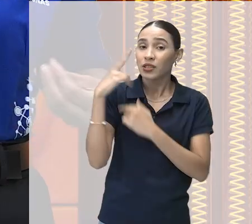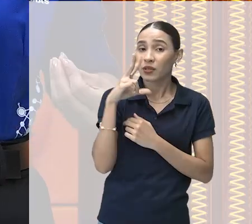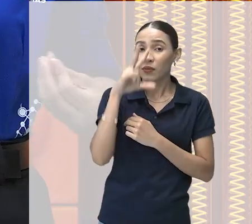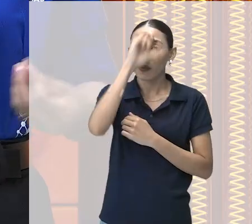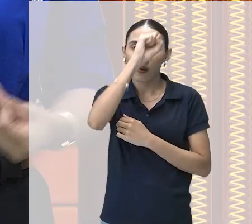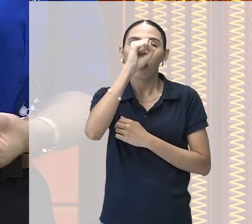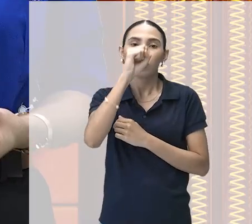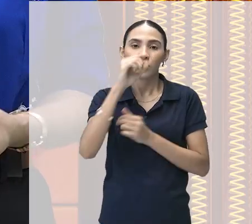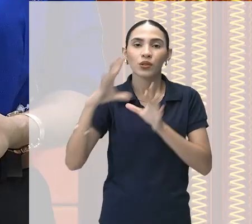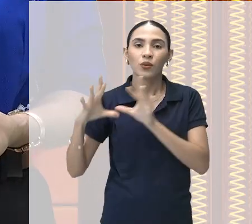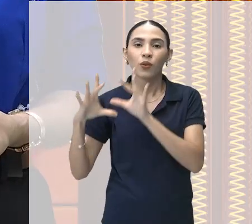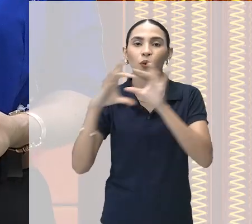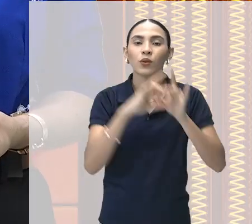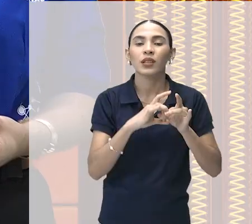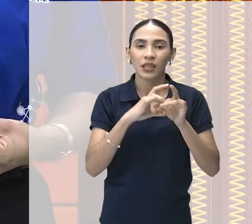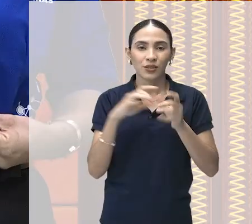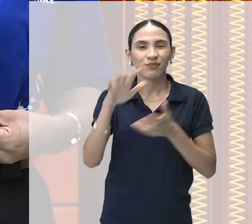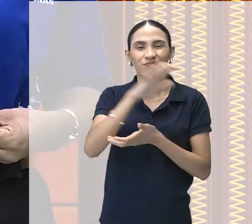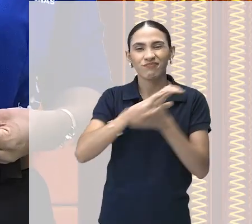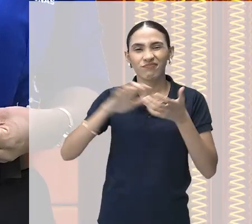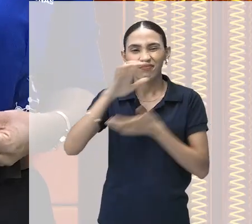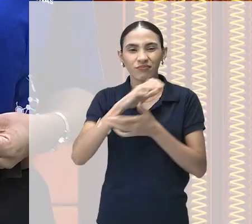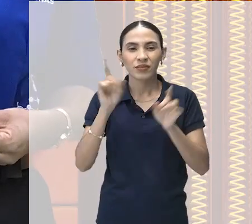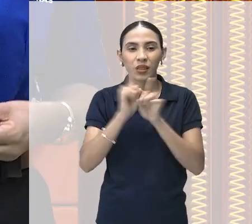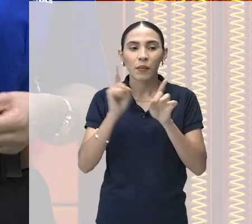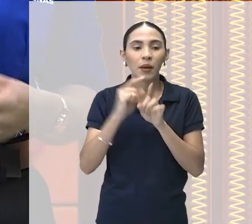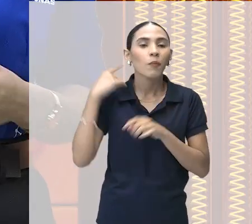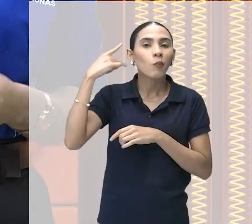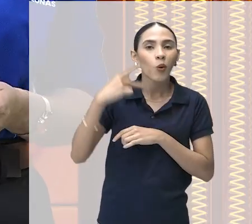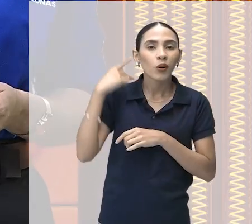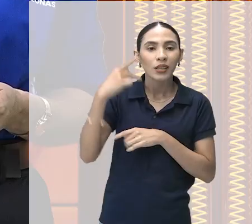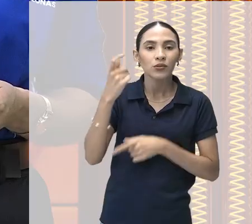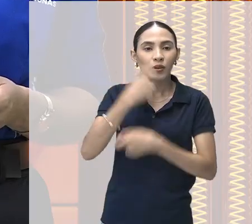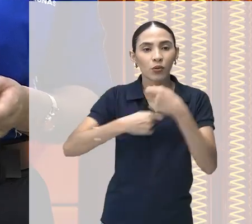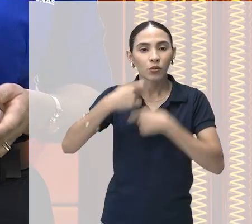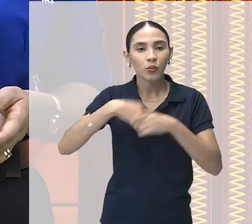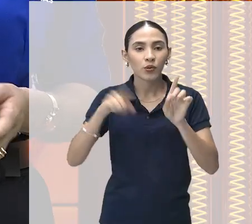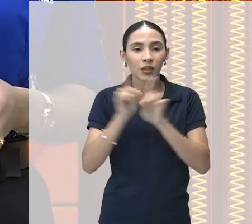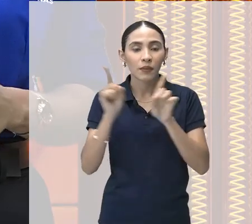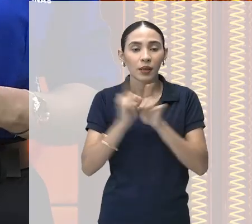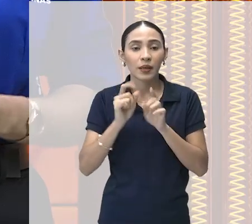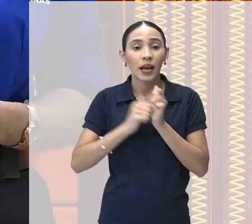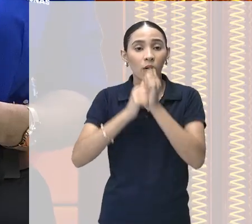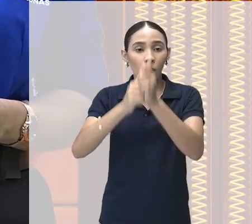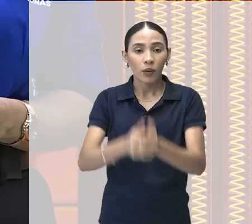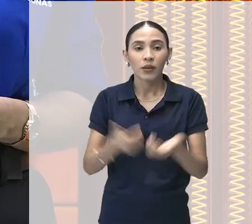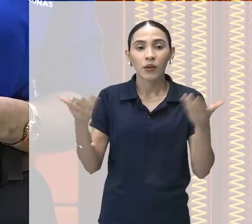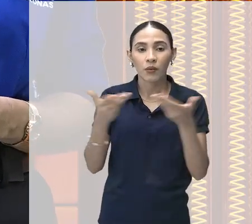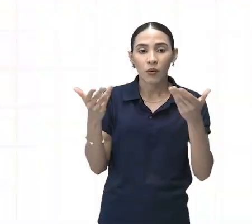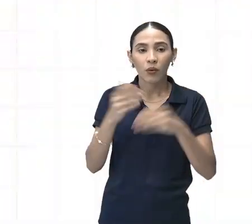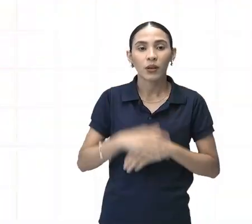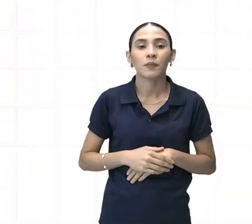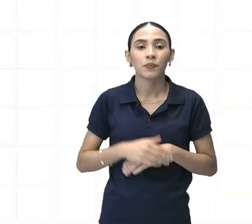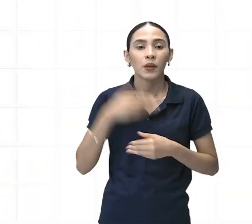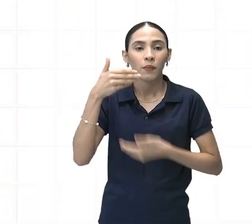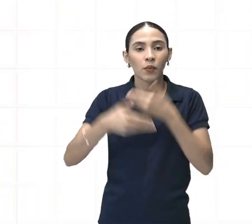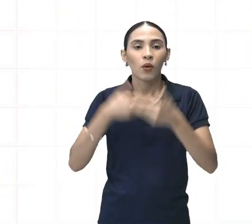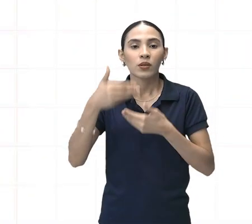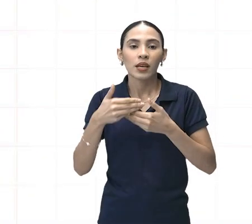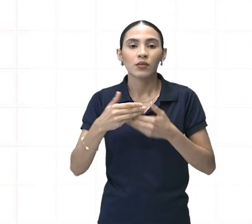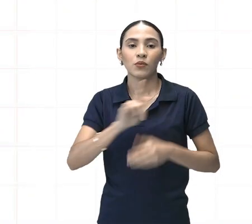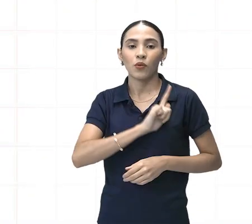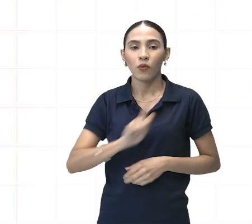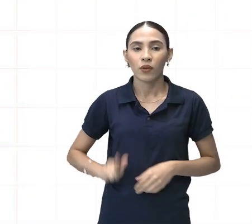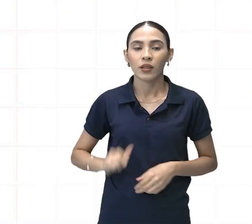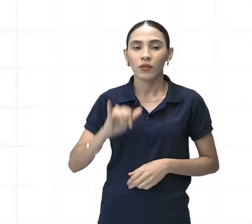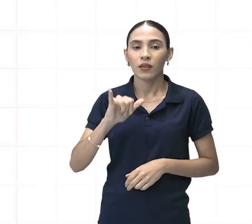nesse contexto, né, conturbado, tanto política quanto economicamente. Acompanhem comigo agora esse processo do